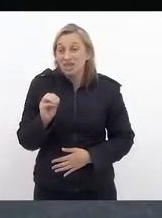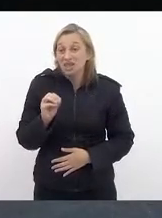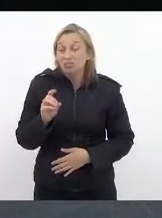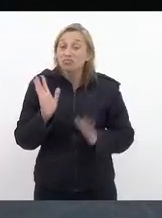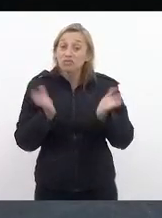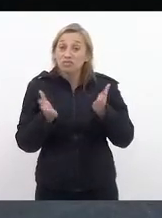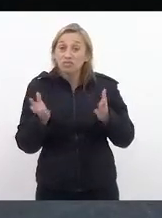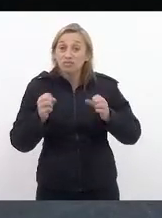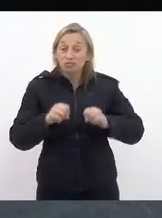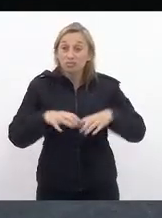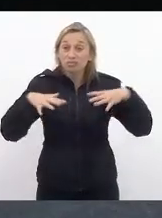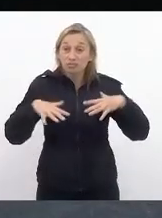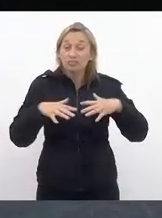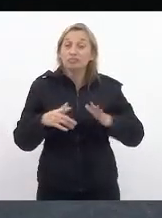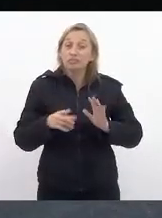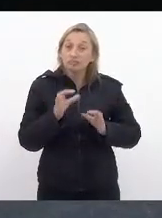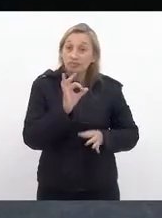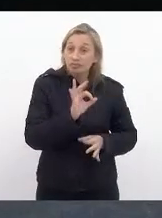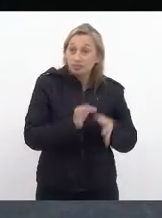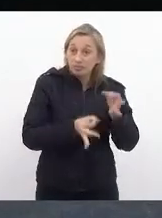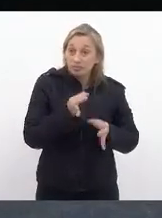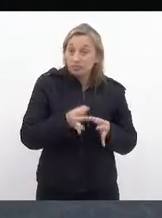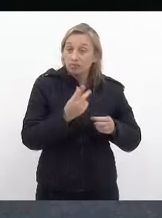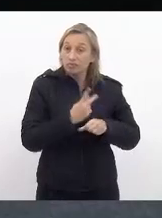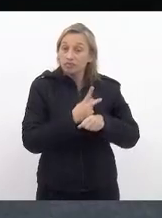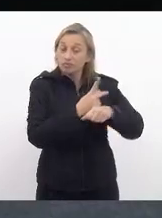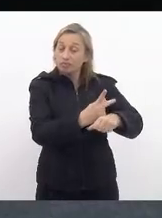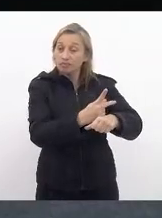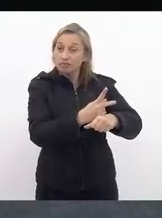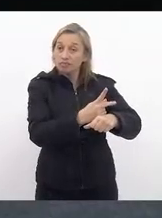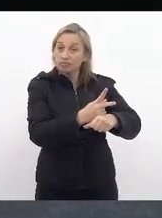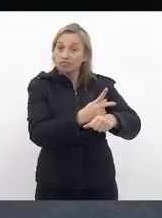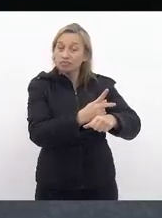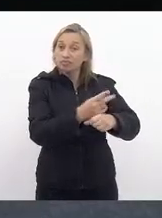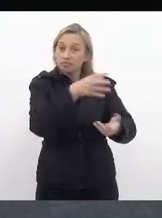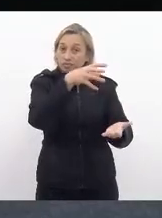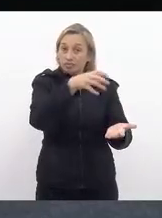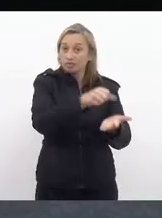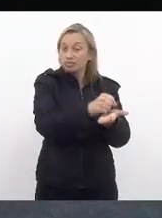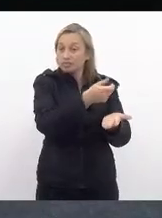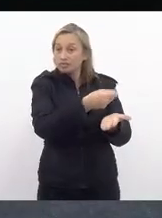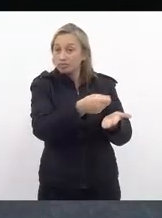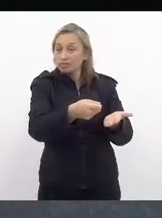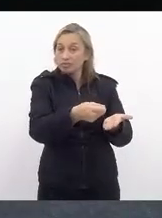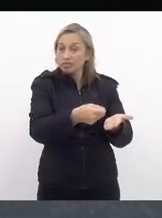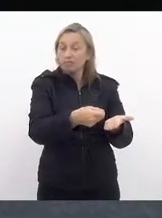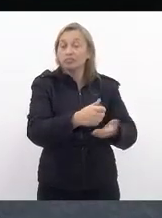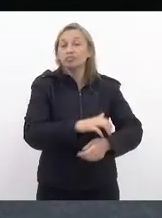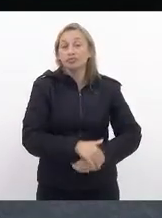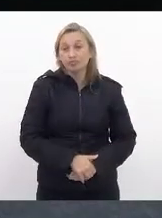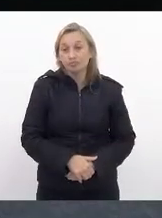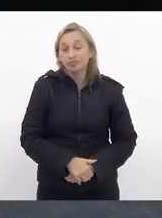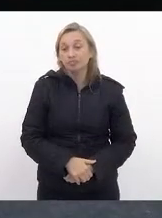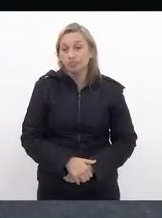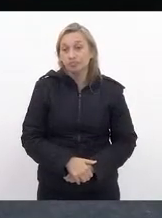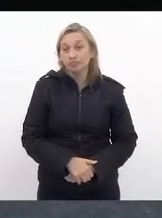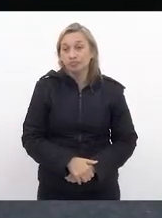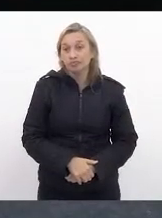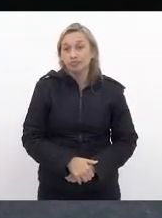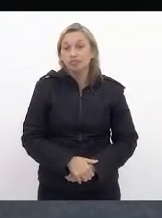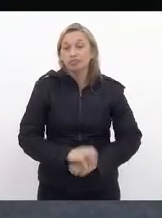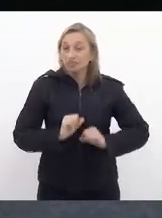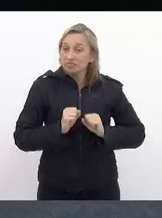agora Assembleia Legislativa a justo título vai deixar o inscrito para a posteridade como